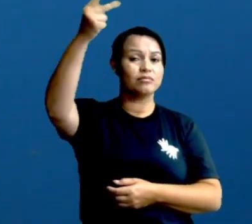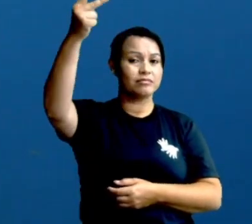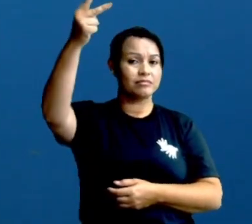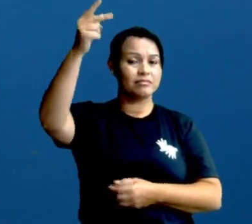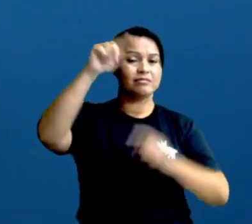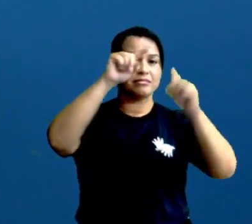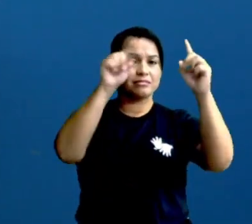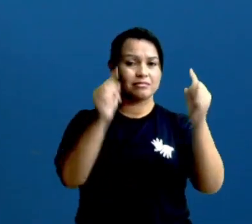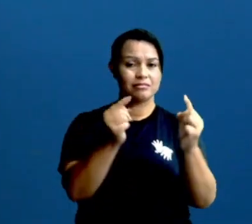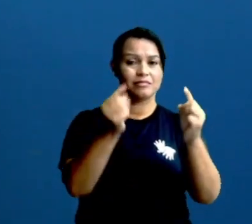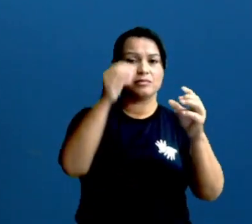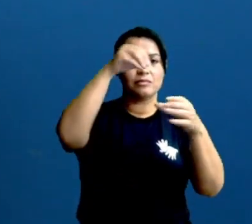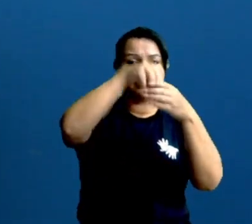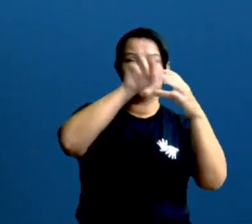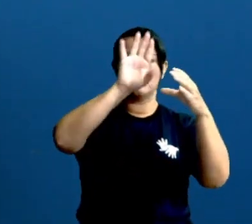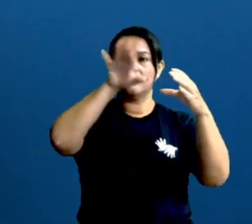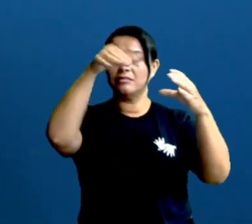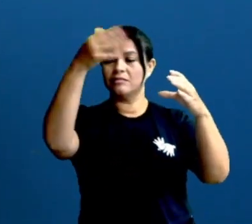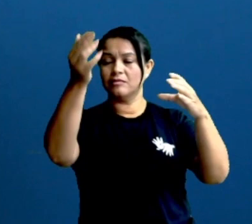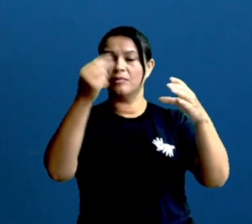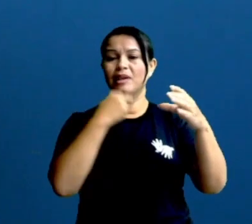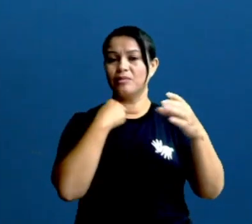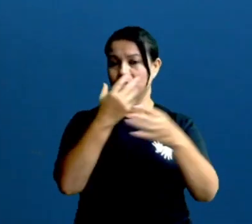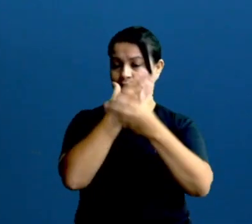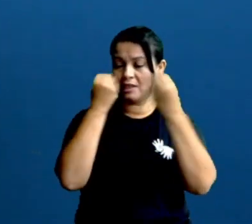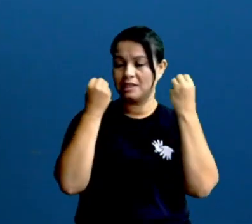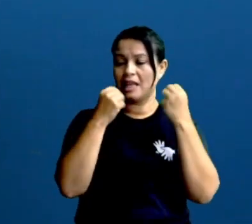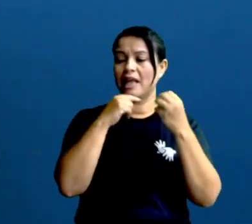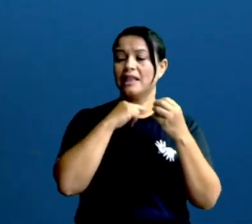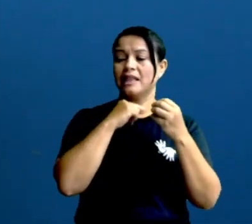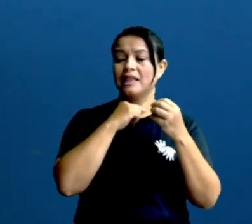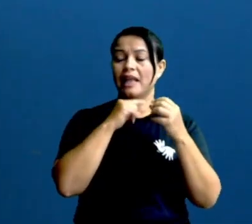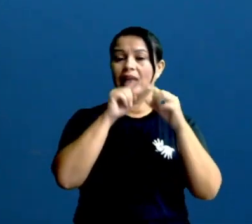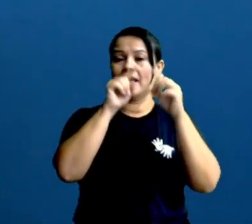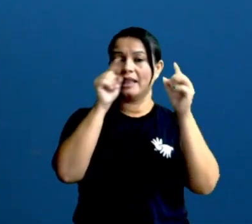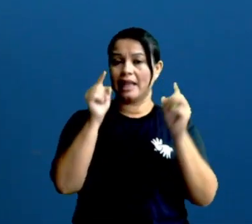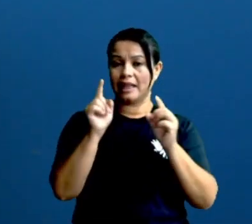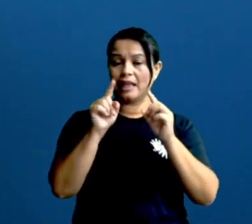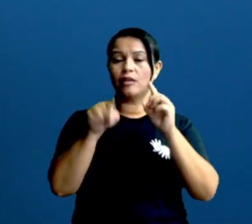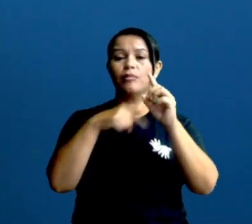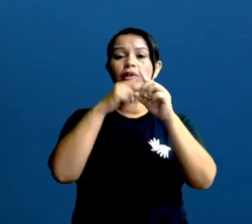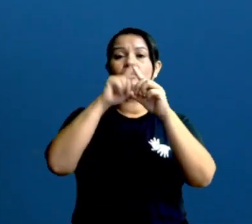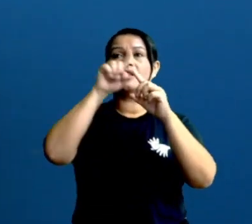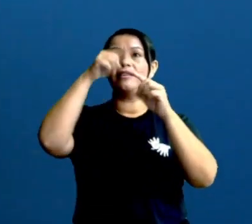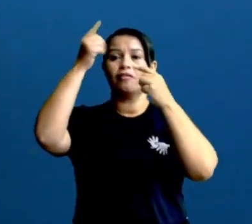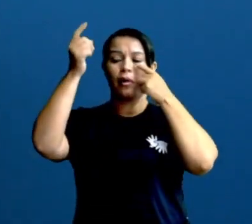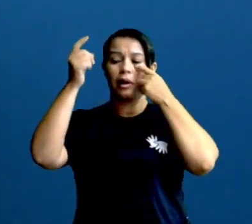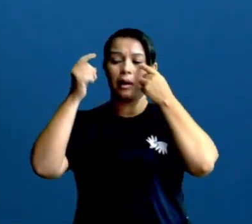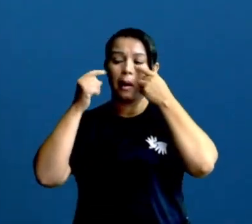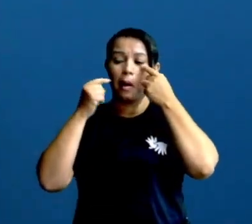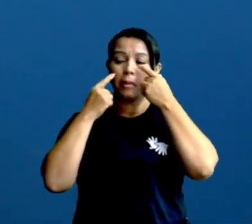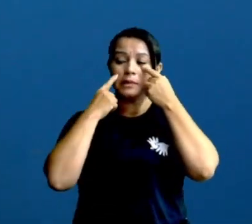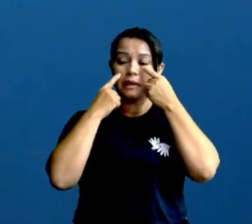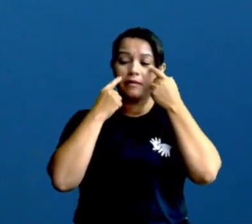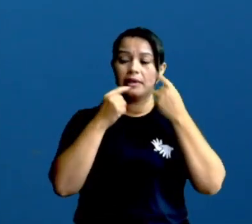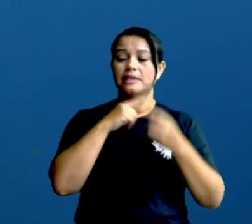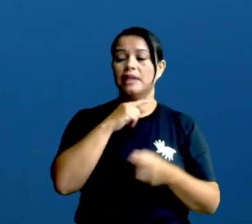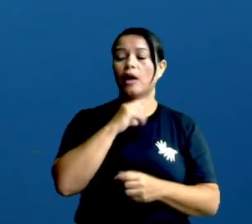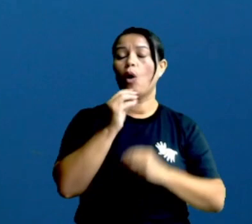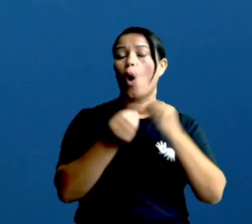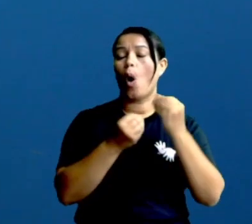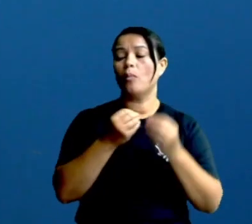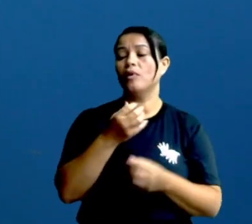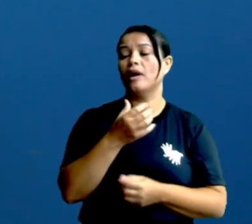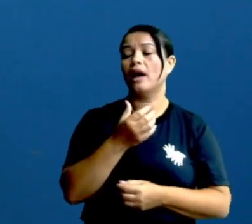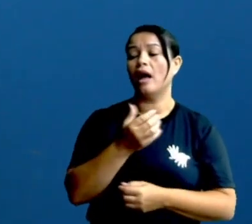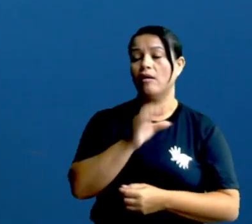dentro e um fora, tá? Então, eu falo assim que é para os alunos não esquecer mais, ó. Quem está dentro multiplica com quem está fora. Ó, então aqui eu vou fazer o